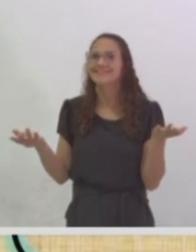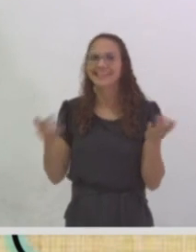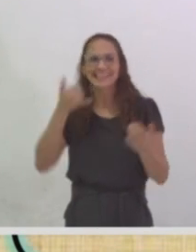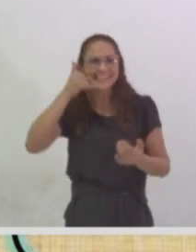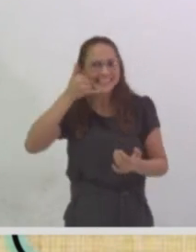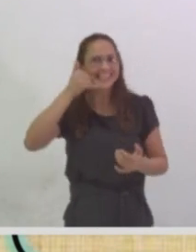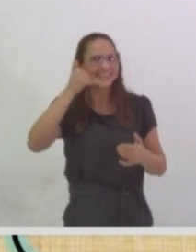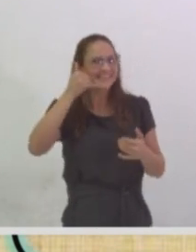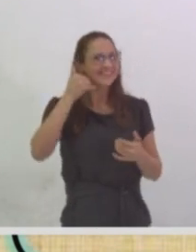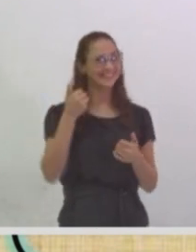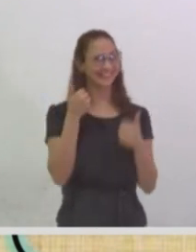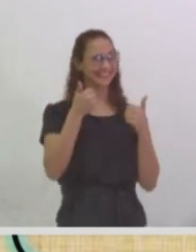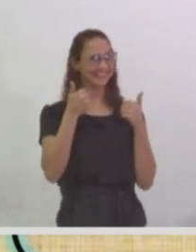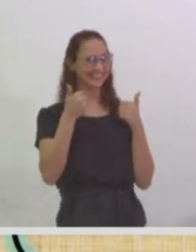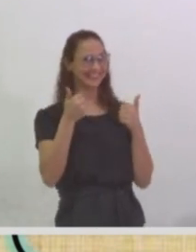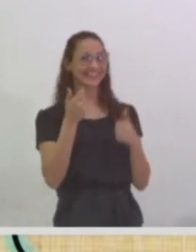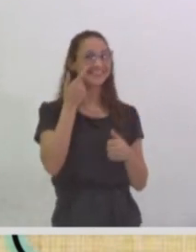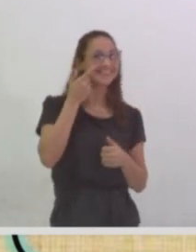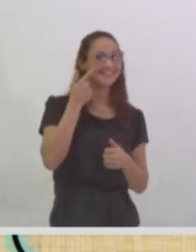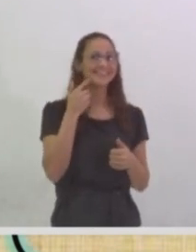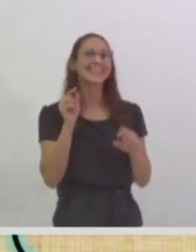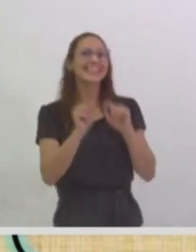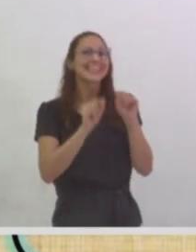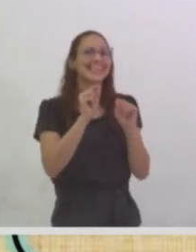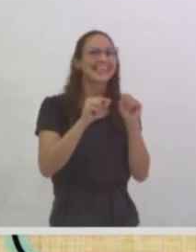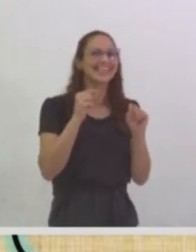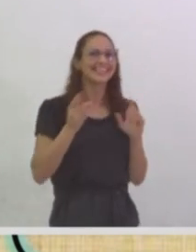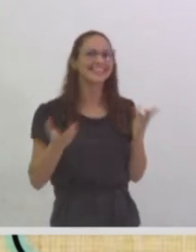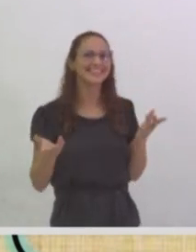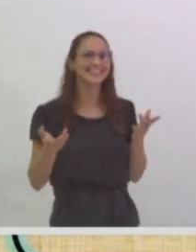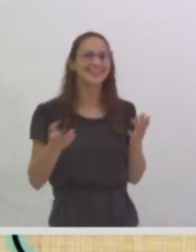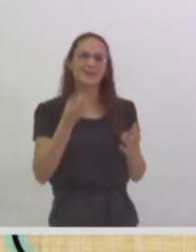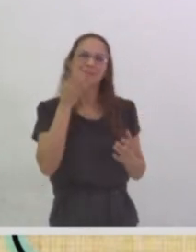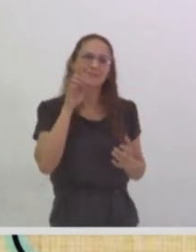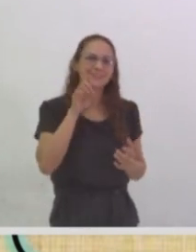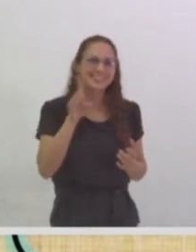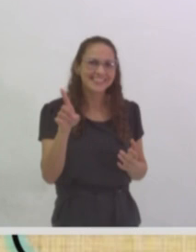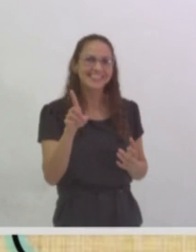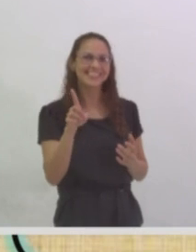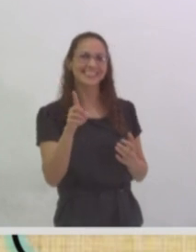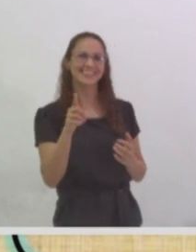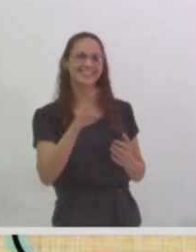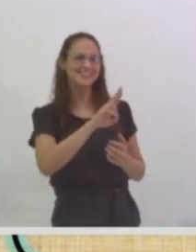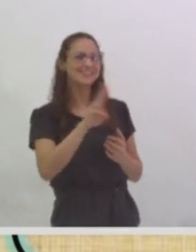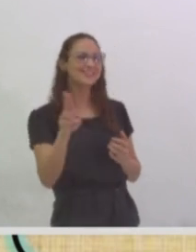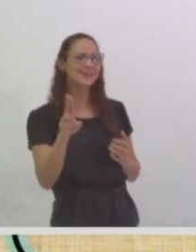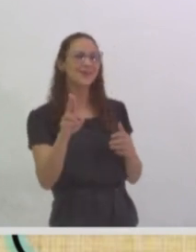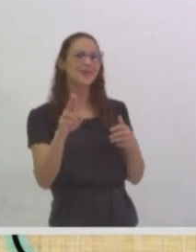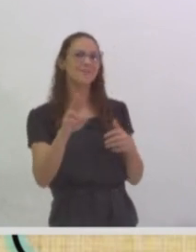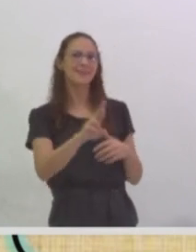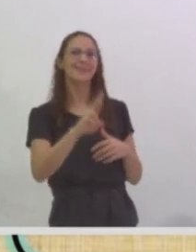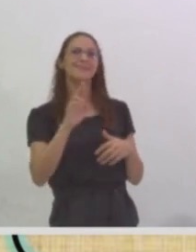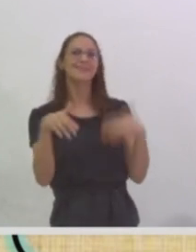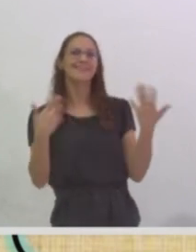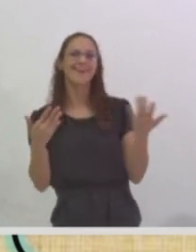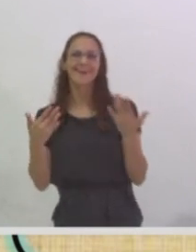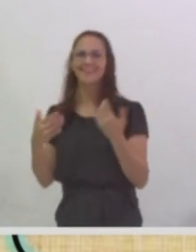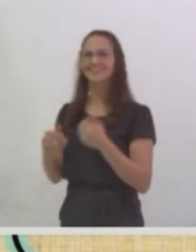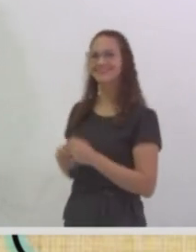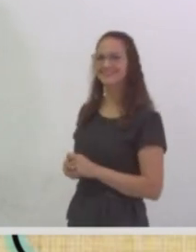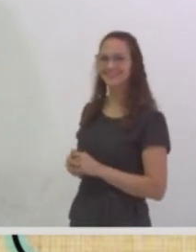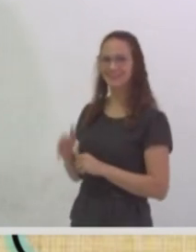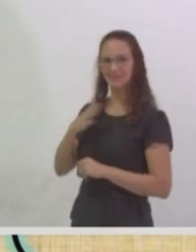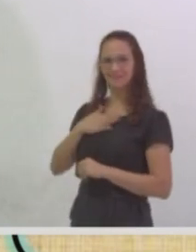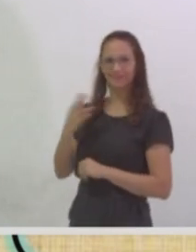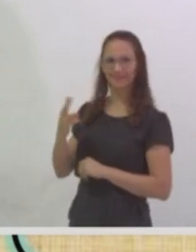de tocar. Vamos lá, produção. Vamos ver quem que está aí. Bom dia, querida. Qual o seu nome? Qual a resposta? Meu